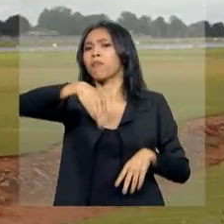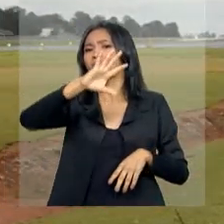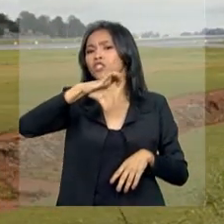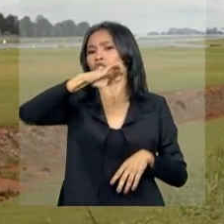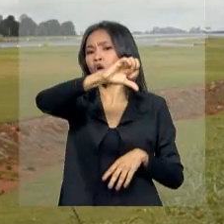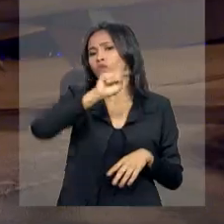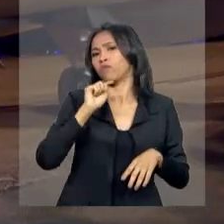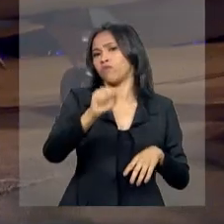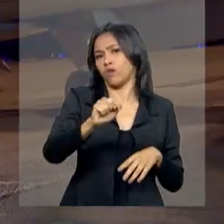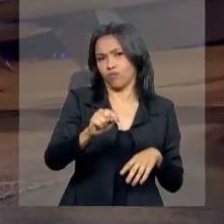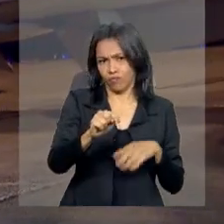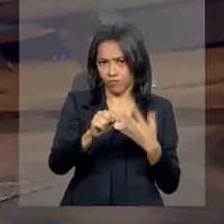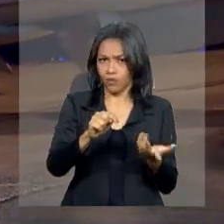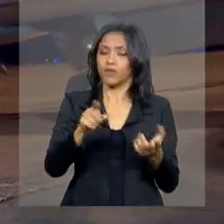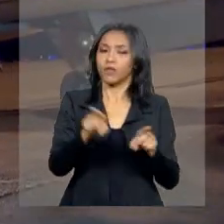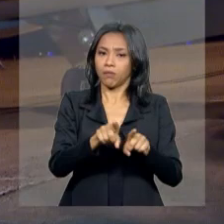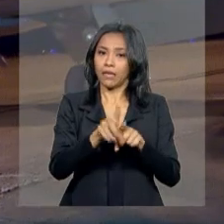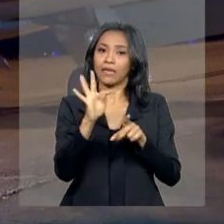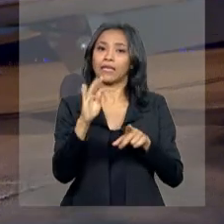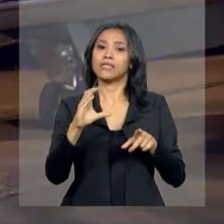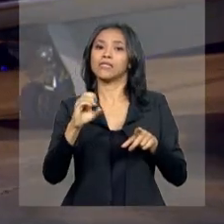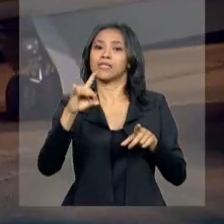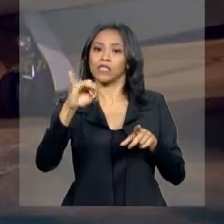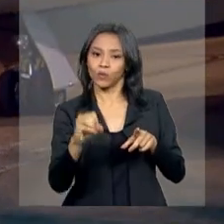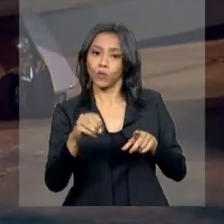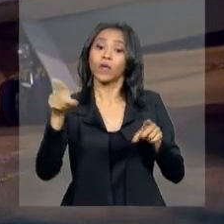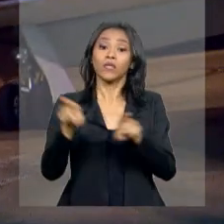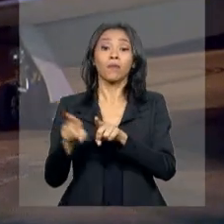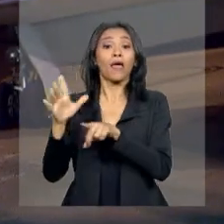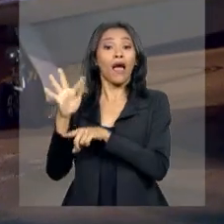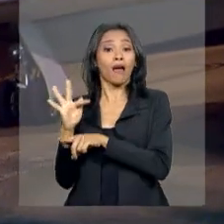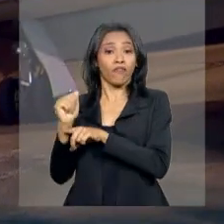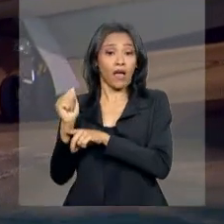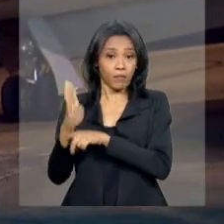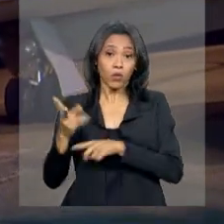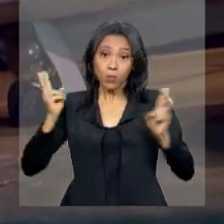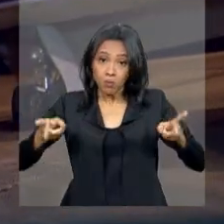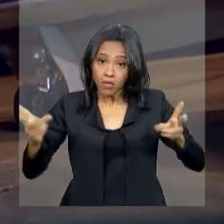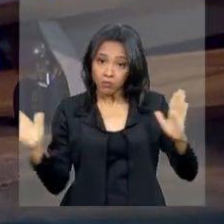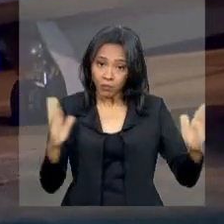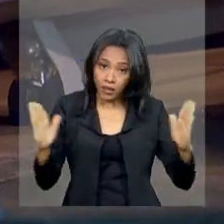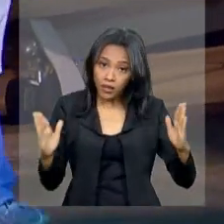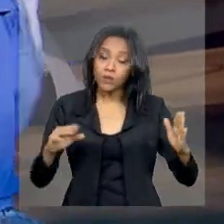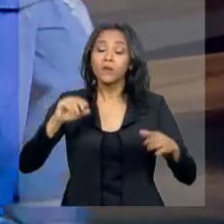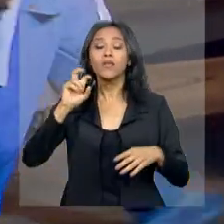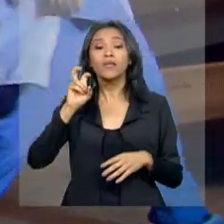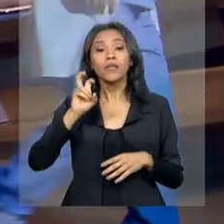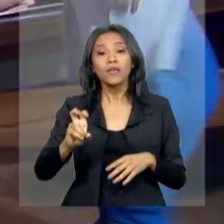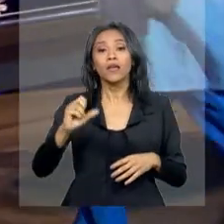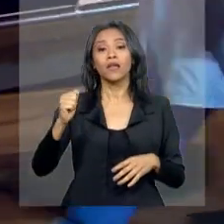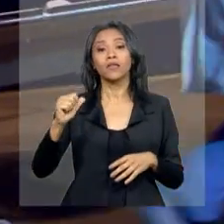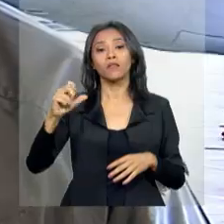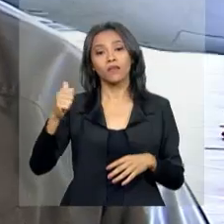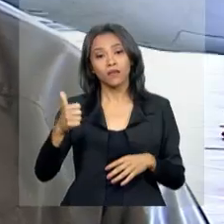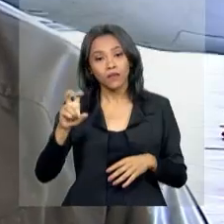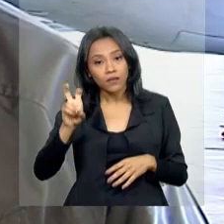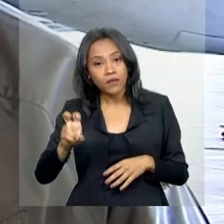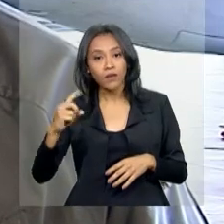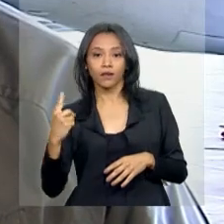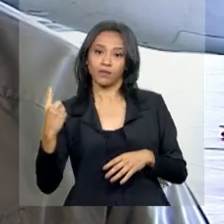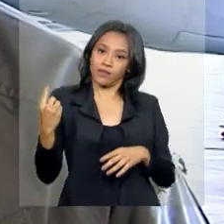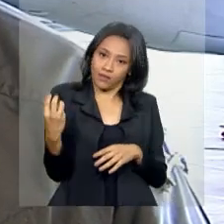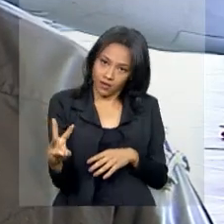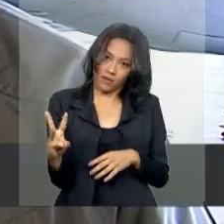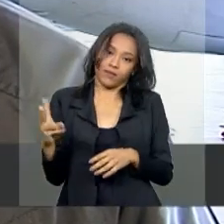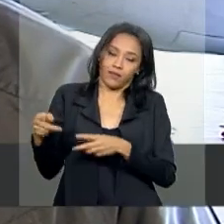órgãos e tecidos. Já a Força Aérea Brasileira, no mesmo período, transportou 513 órgãos e tecidos. Essa central